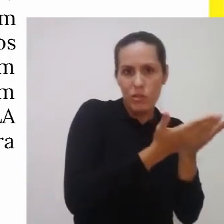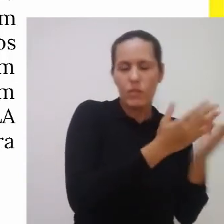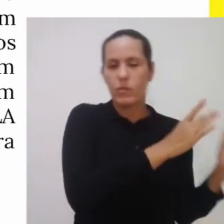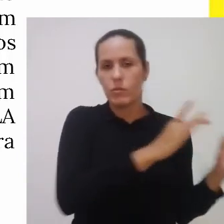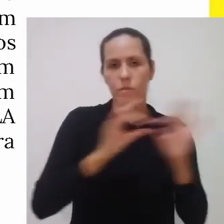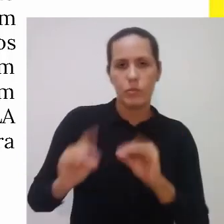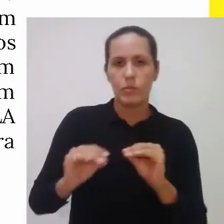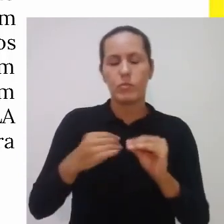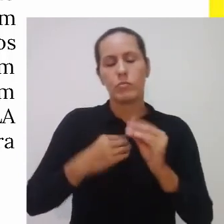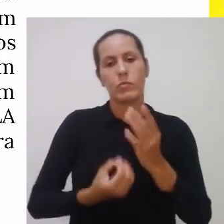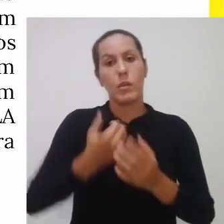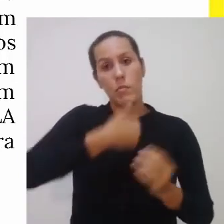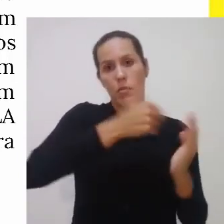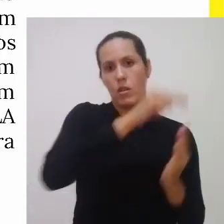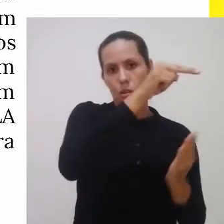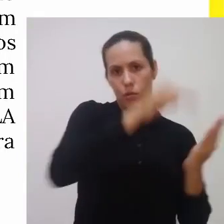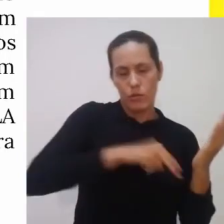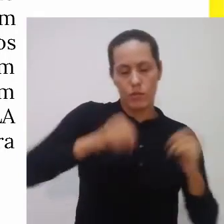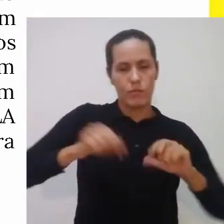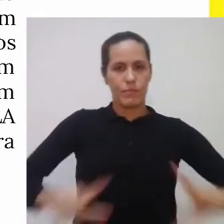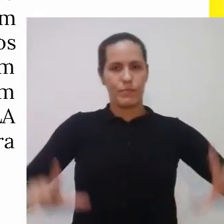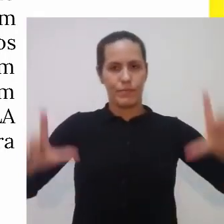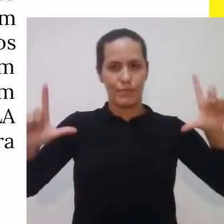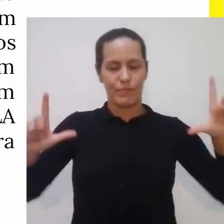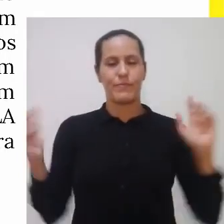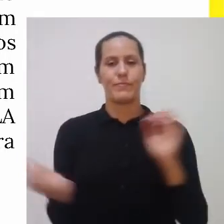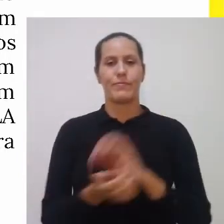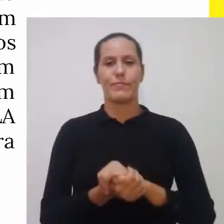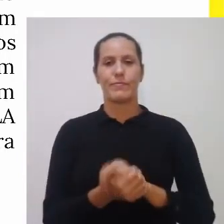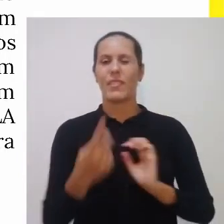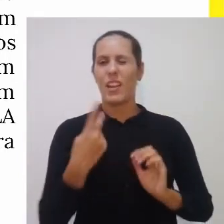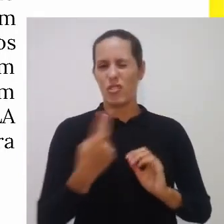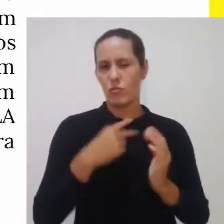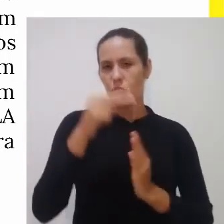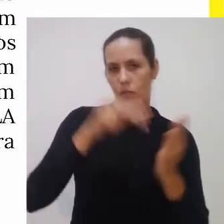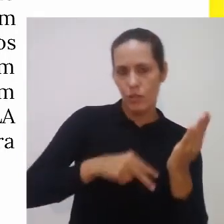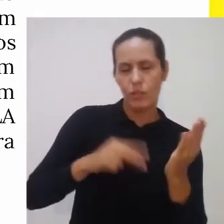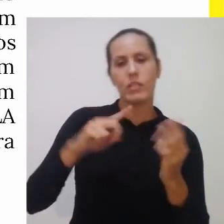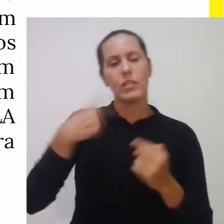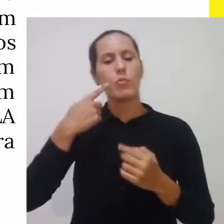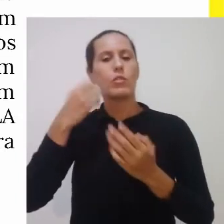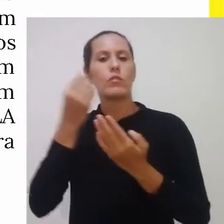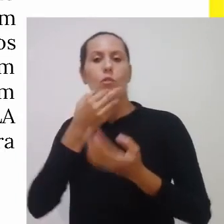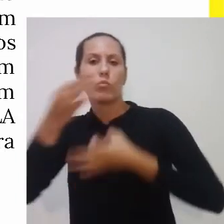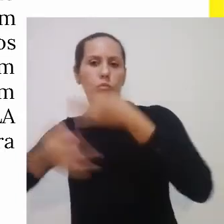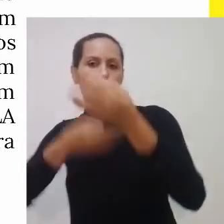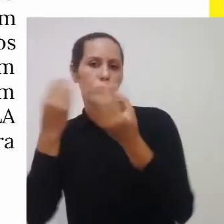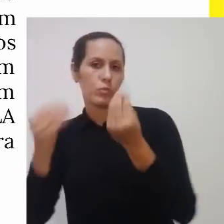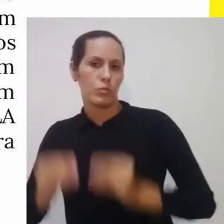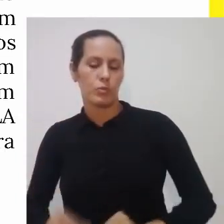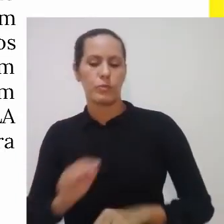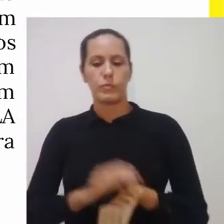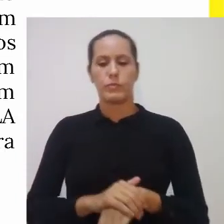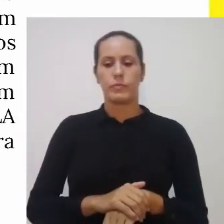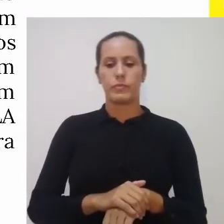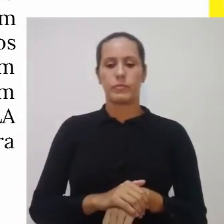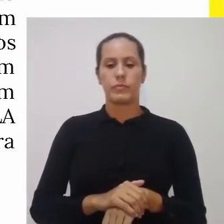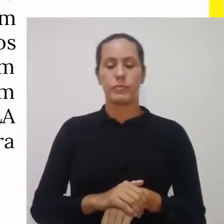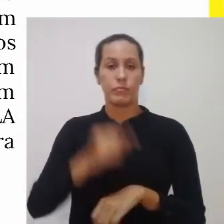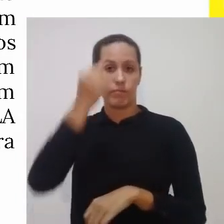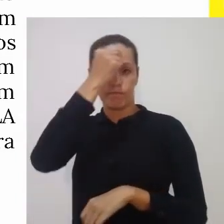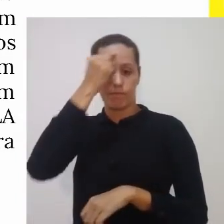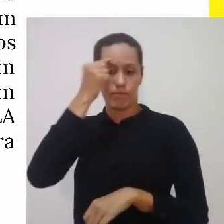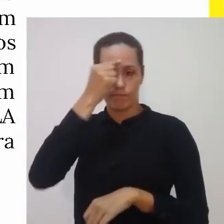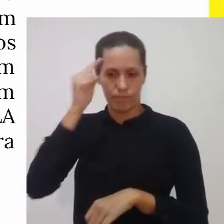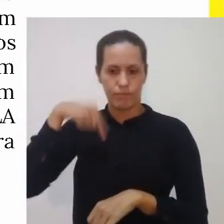primeiro livro da série. Então, vamos ler primeiro, vai aparecer para vocês agora, a gente vai ler juntos e depois eu tenho algumas considerações e comentários para